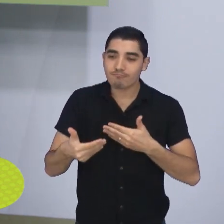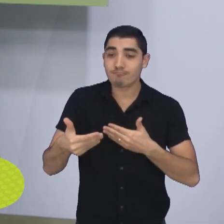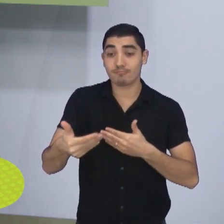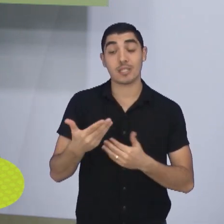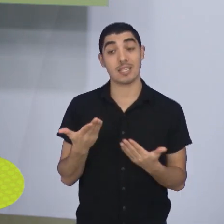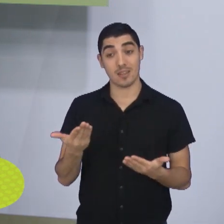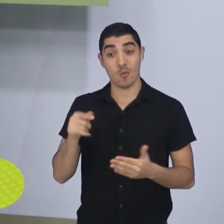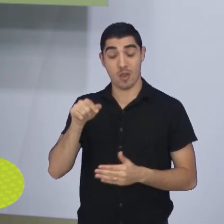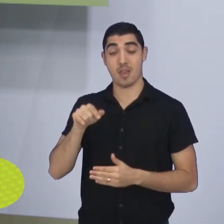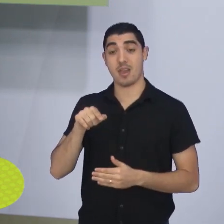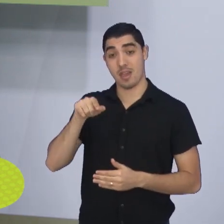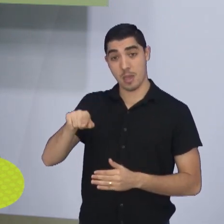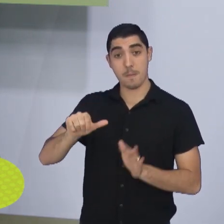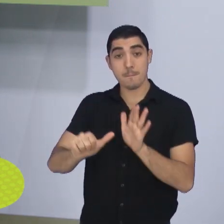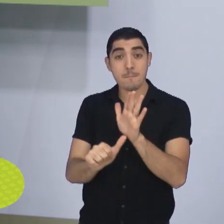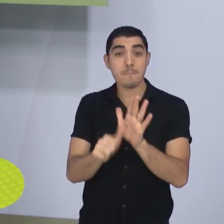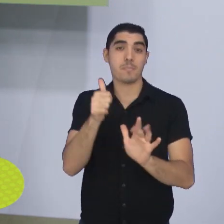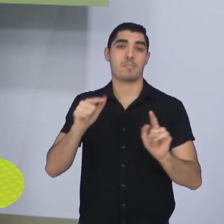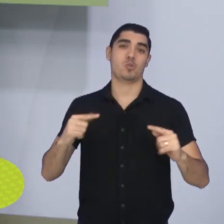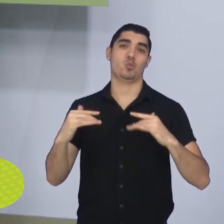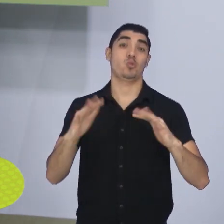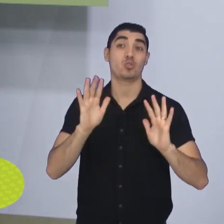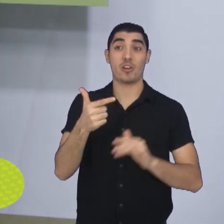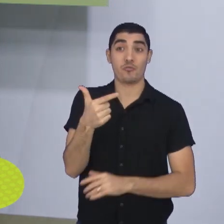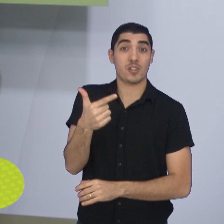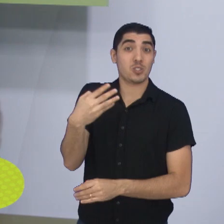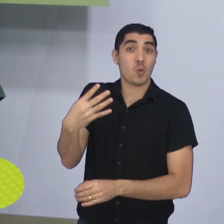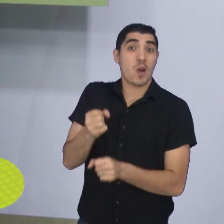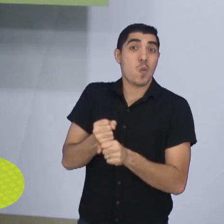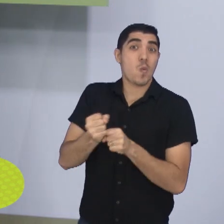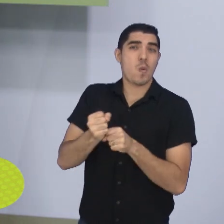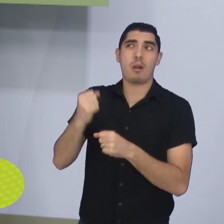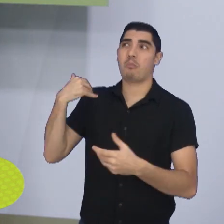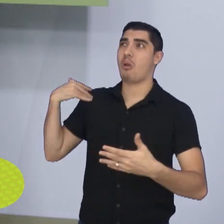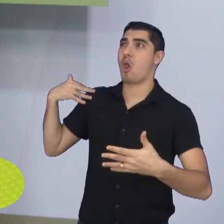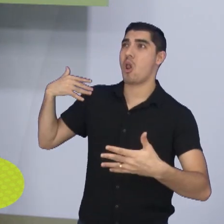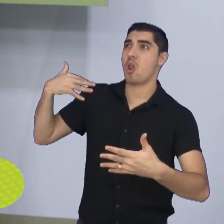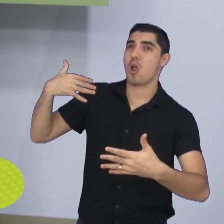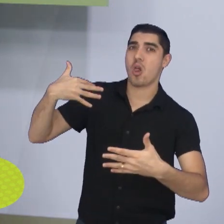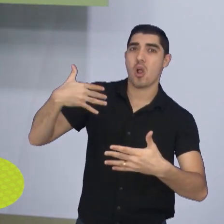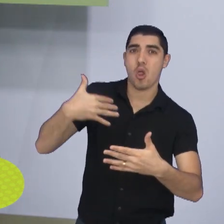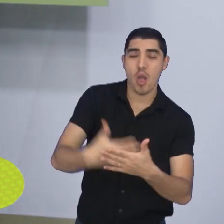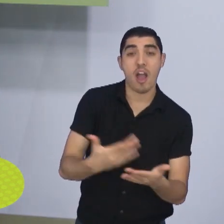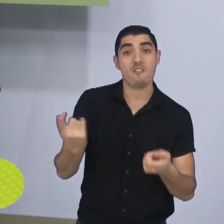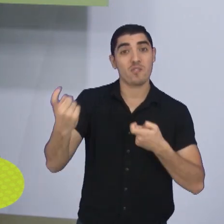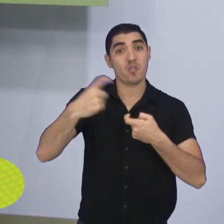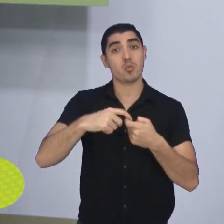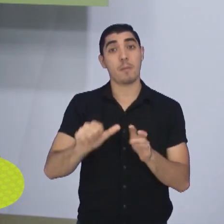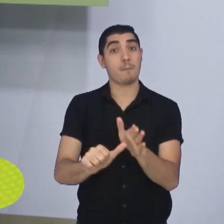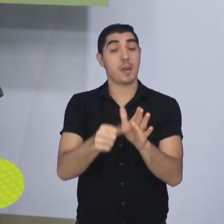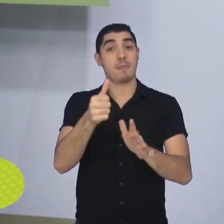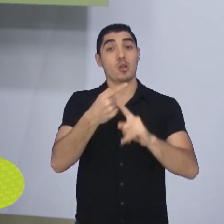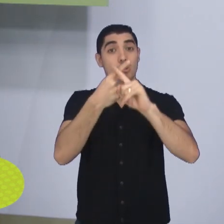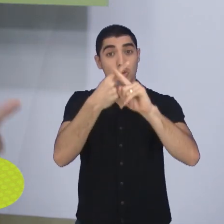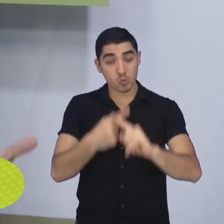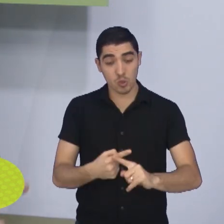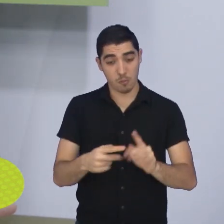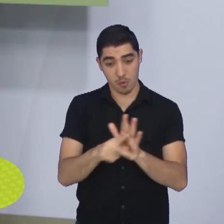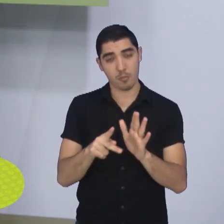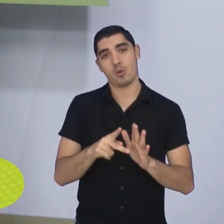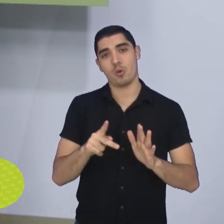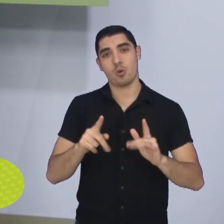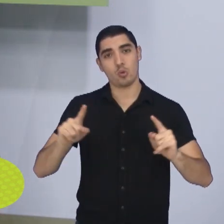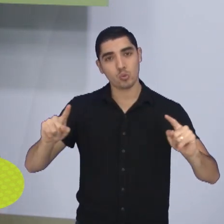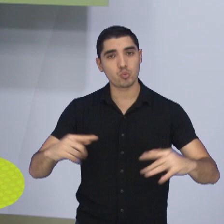ser o primeiro jogo depois de 24 anos, tem essa pressão também, né, de voltar ao cenário nacional, então tudo isso engloba também